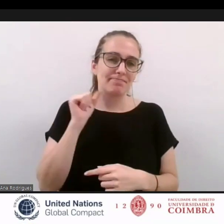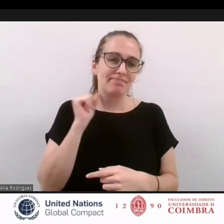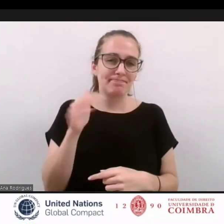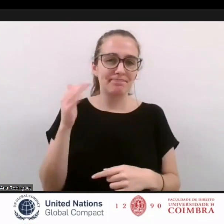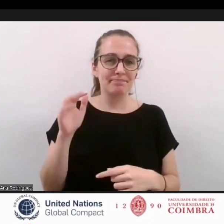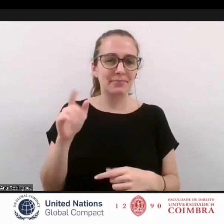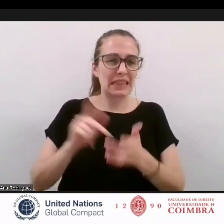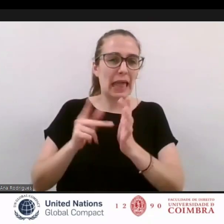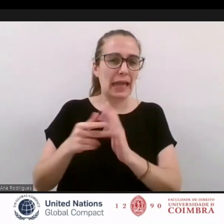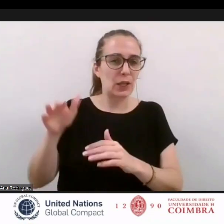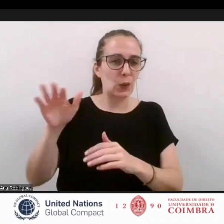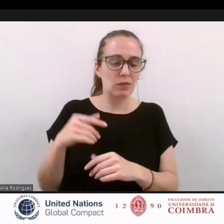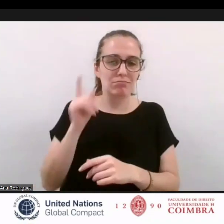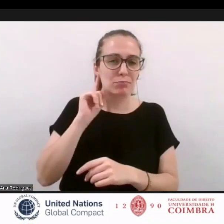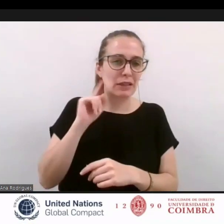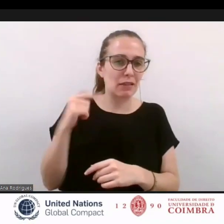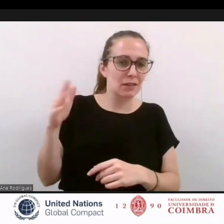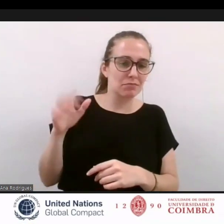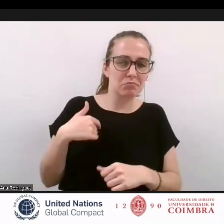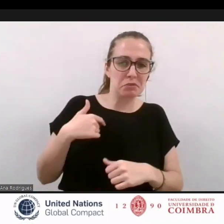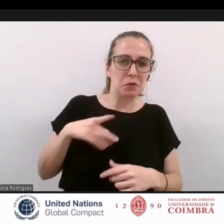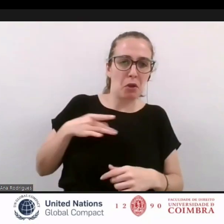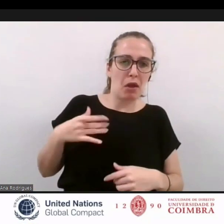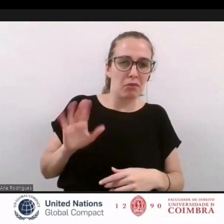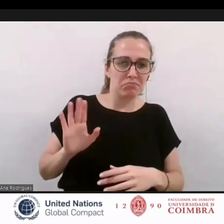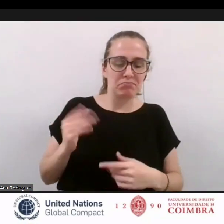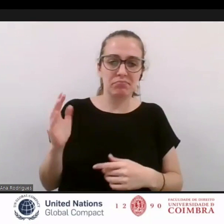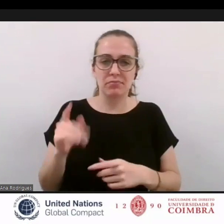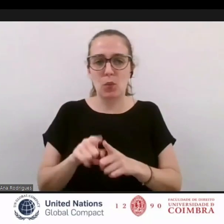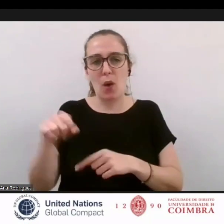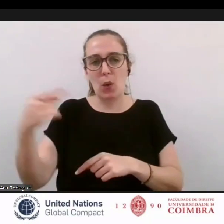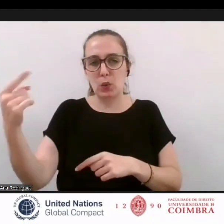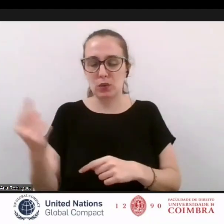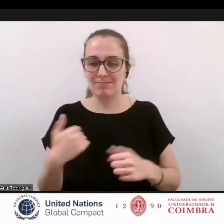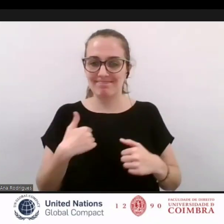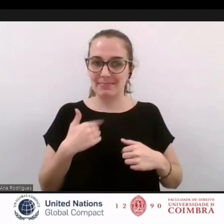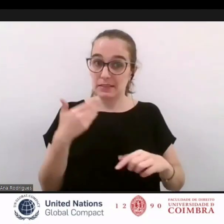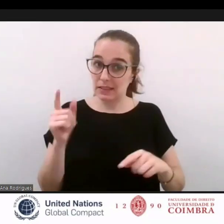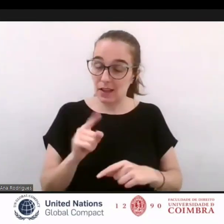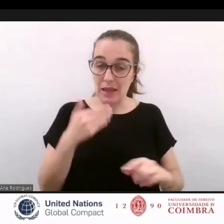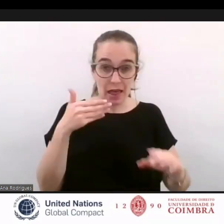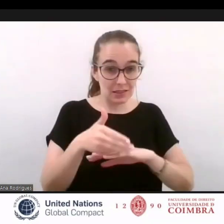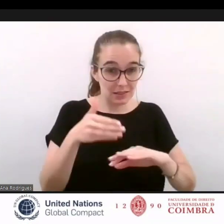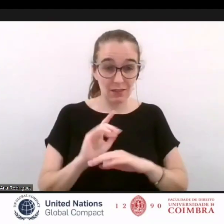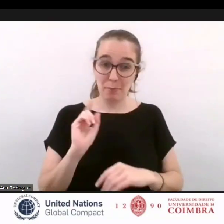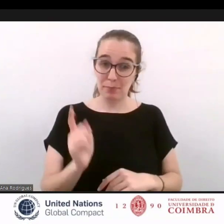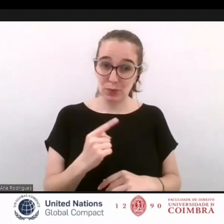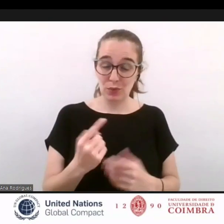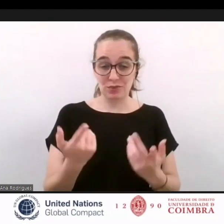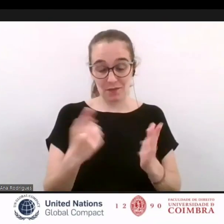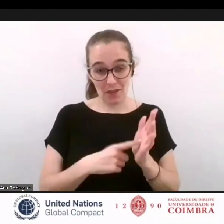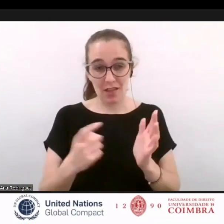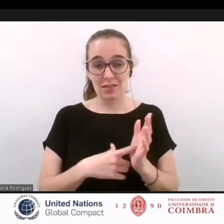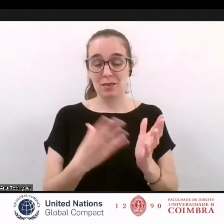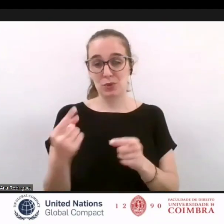questão mais técnica do que acessível a todos, e isso mostra que temos de facto muito a fazer ainda, creio.